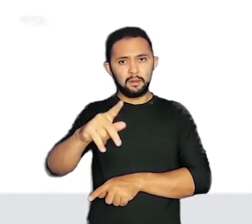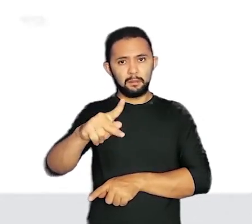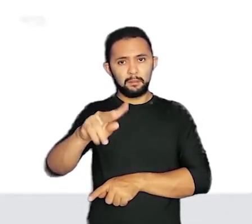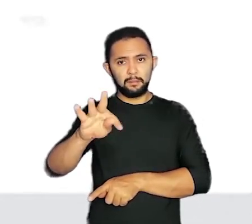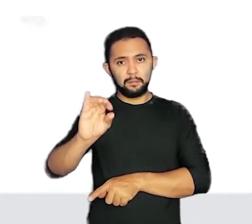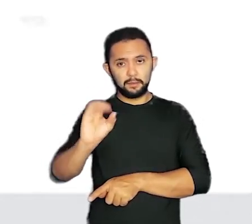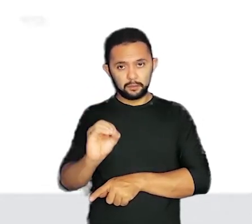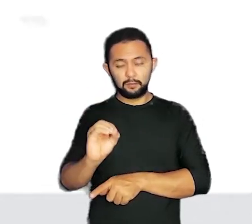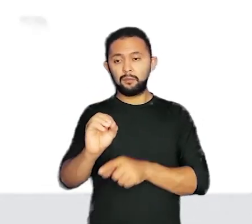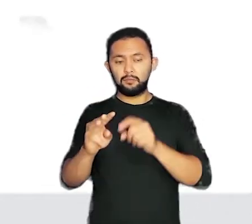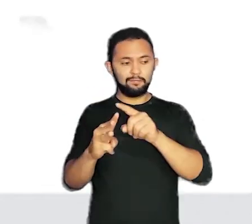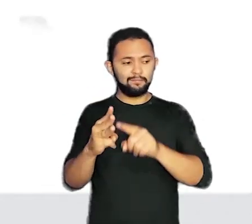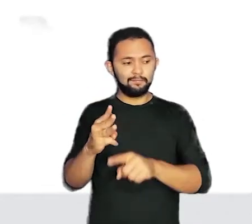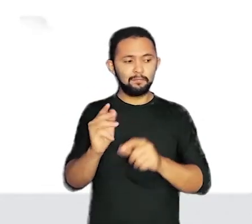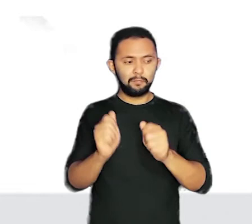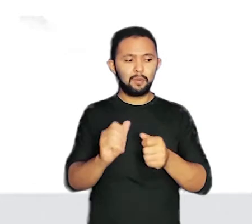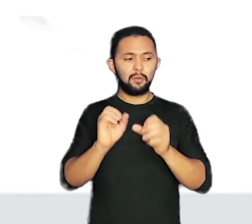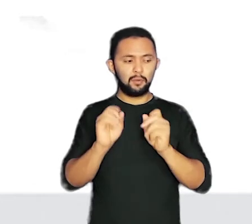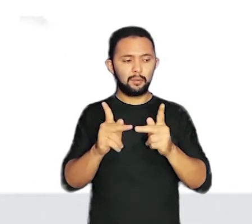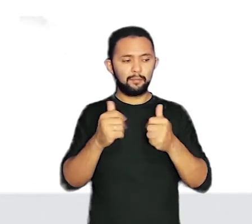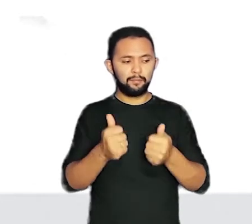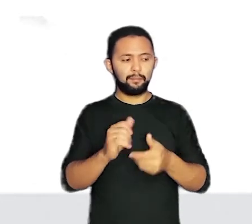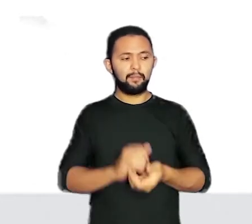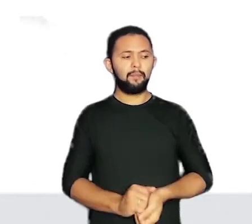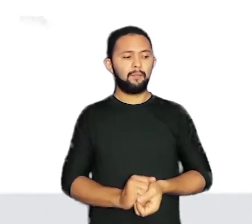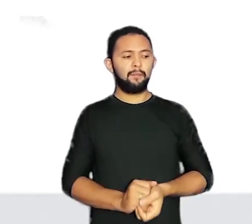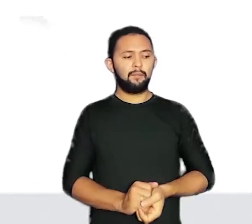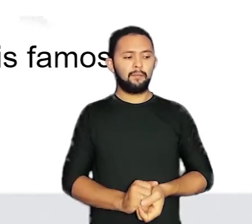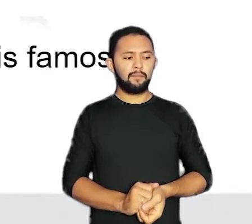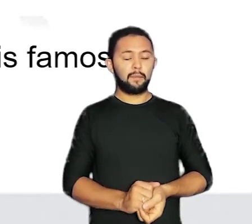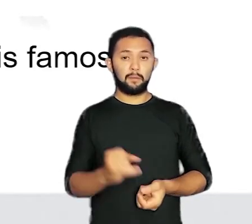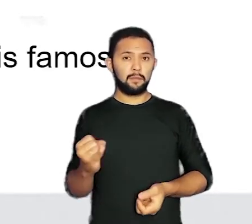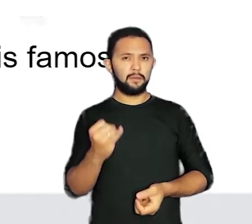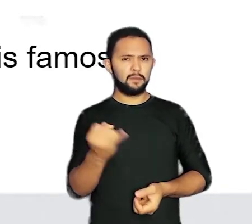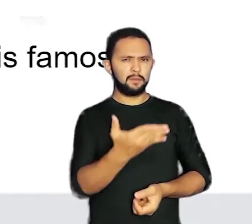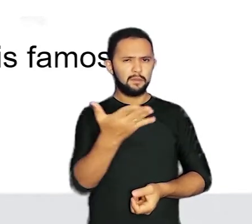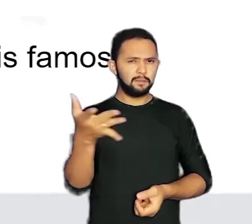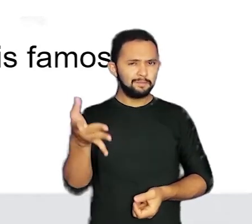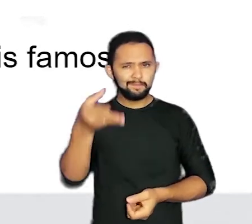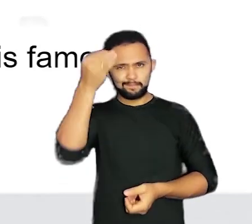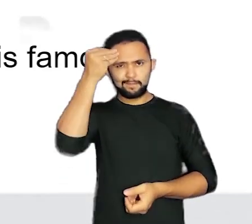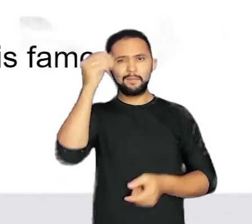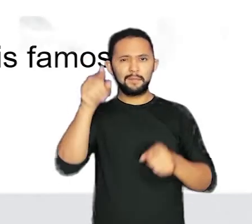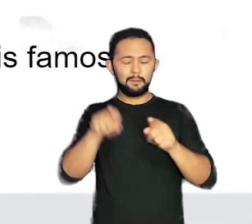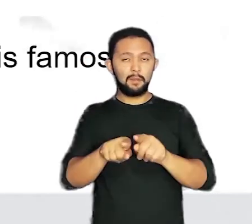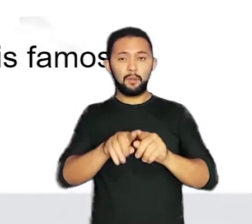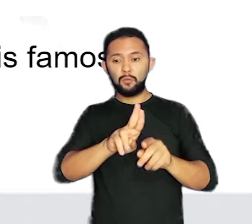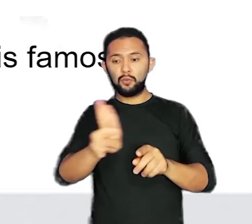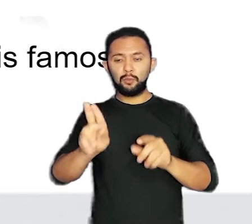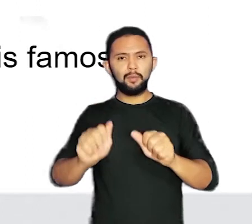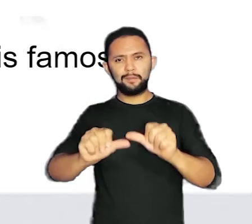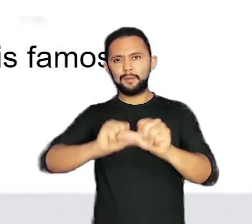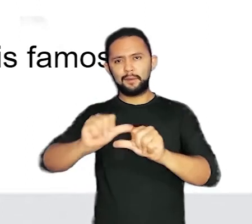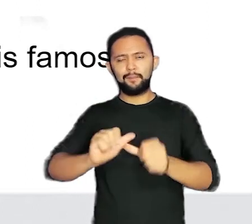Oculto, desinencial ou sujeito elíptico, tá bom? É importante que vocês saibam todas as